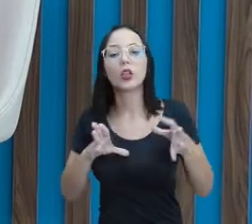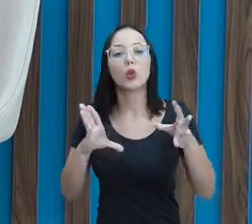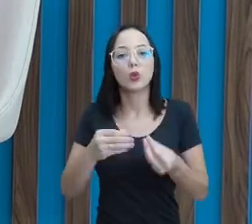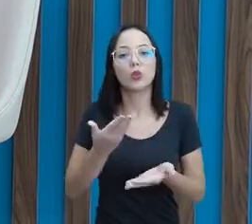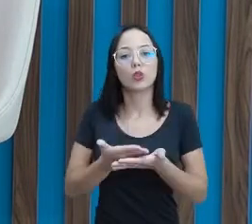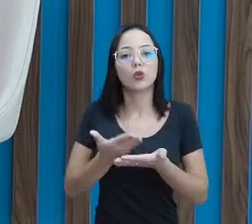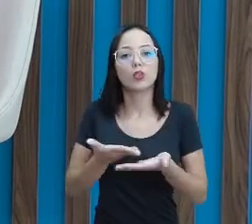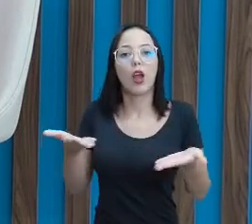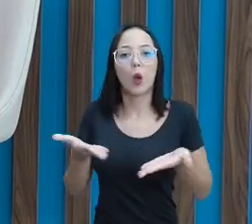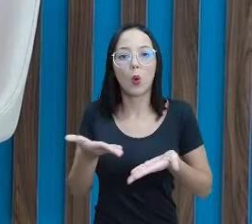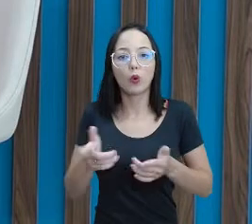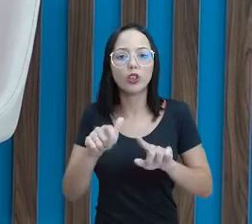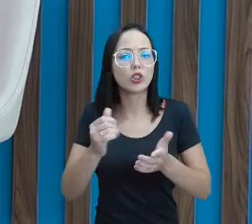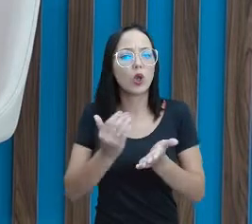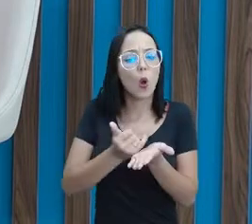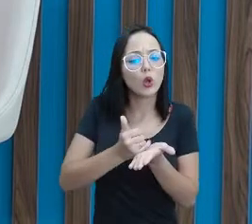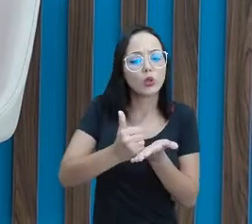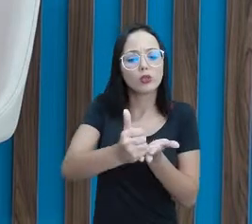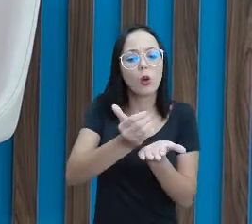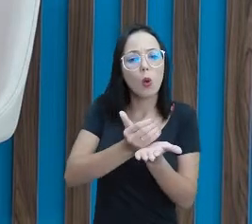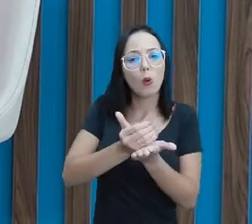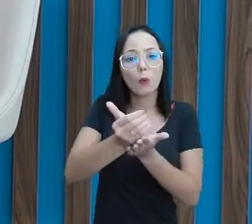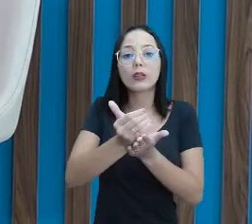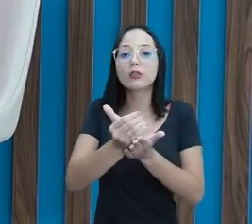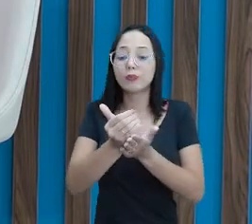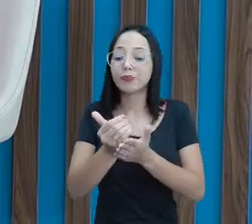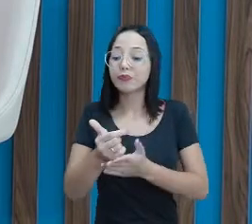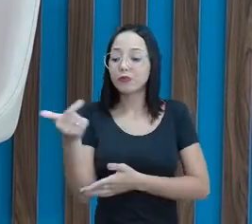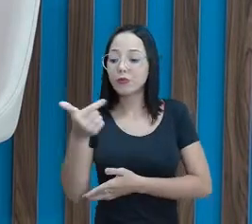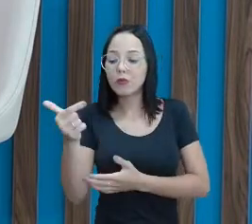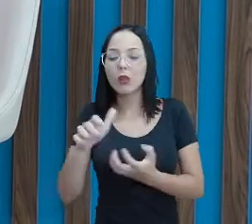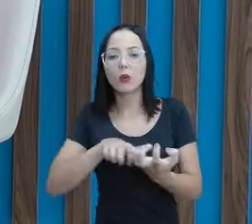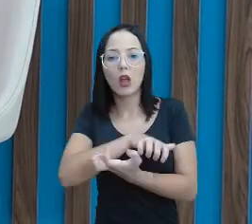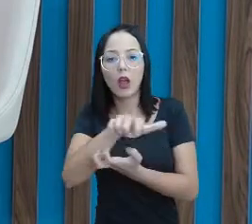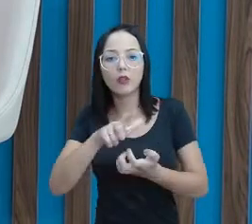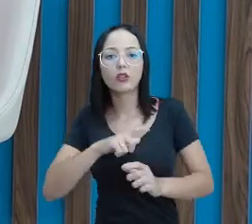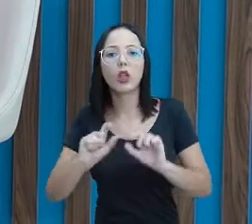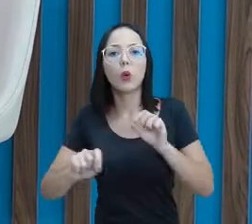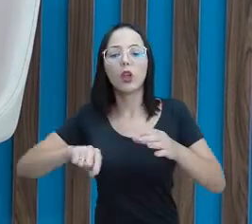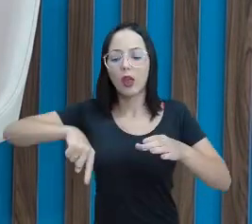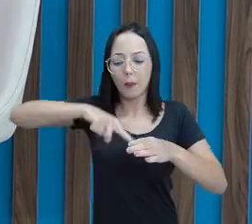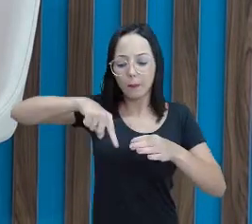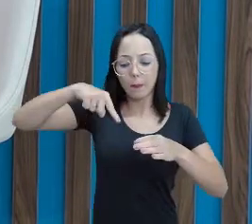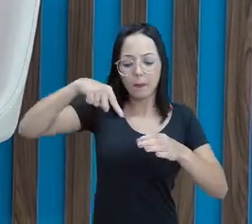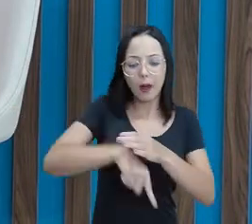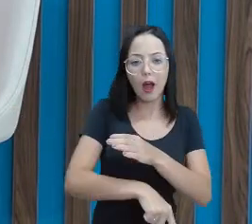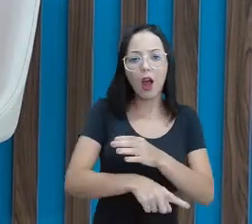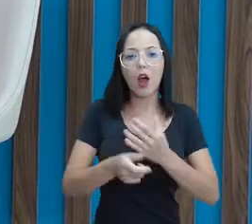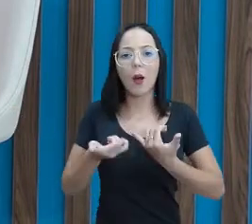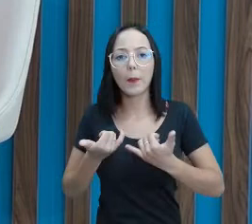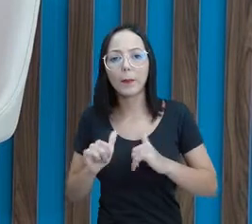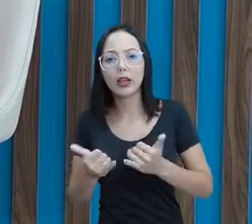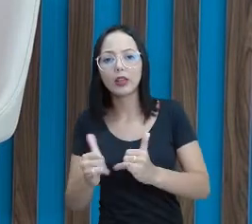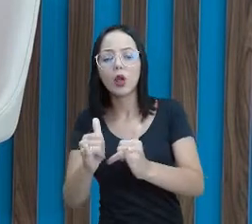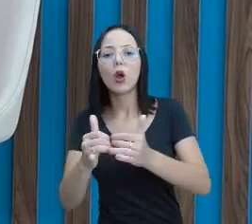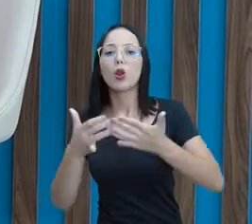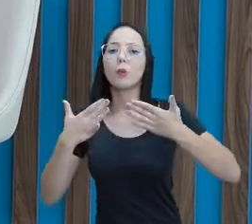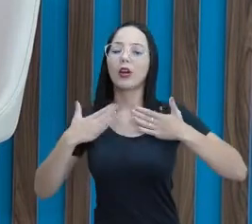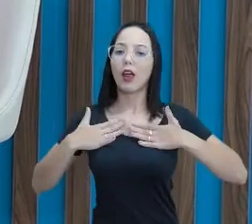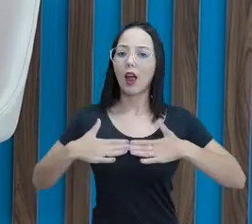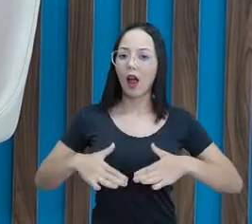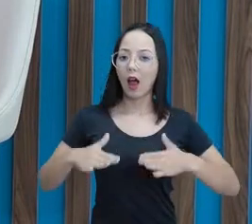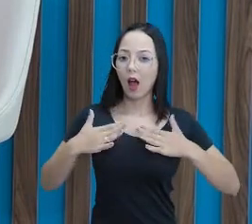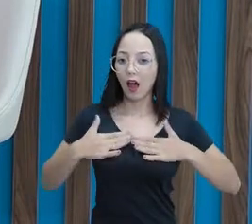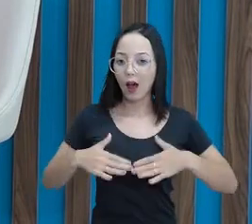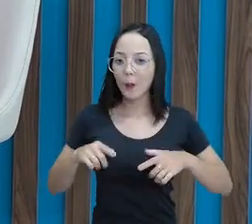aqui é só uma pequena introdução, tá certo, gente? E aí, na segunda revolução, nós vamos ter o petróleo, a eletricidade, vamos com calma, devagarinho, que é para